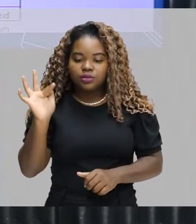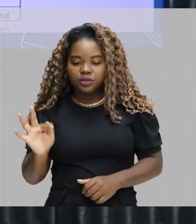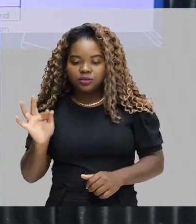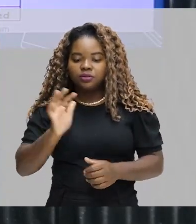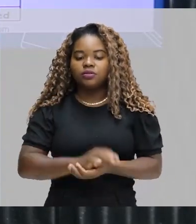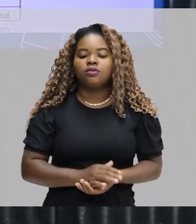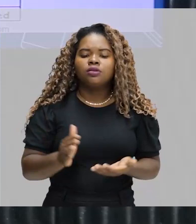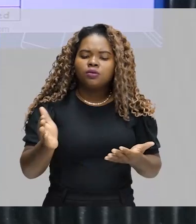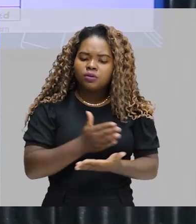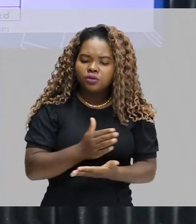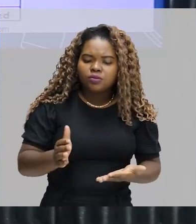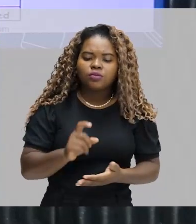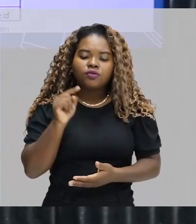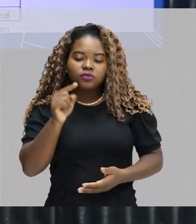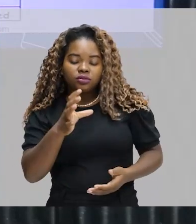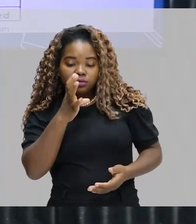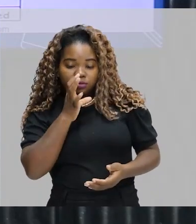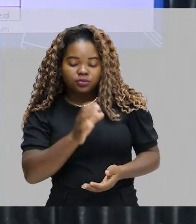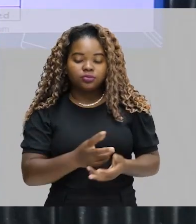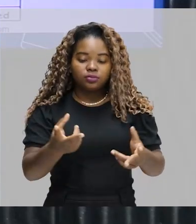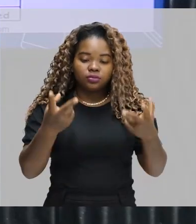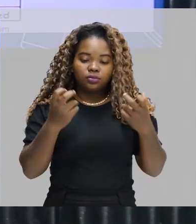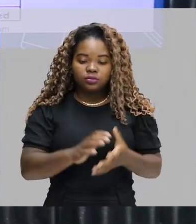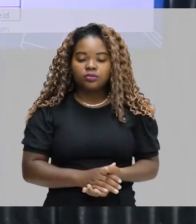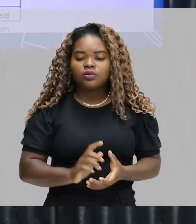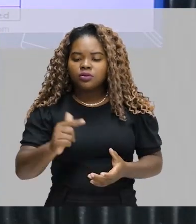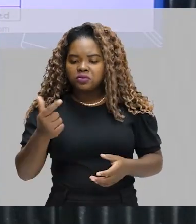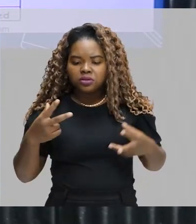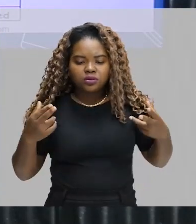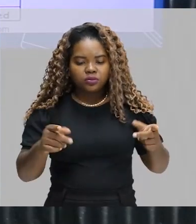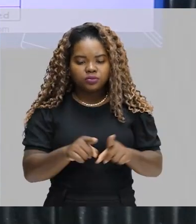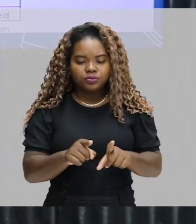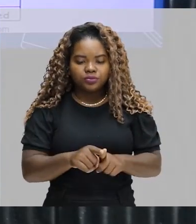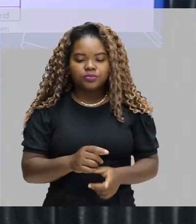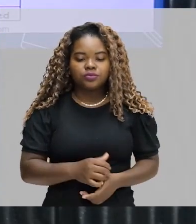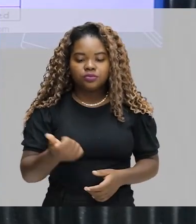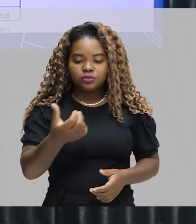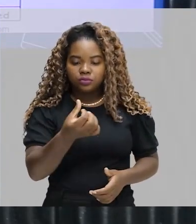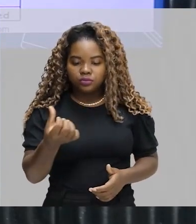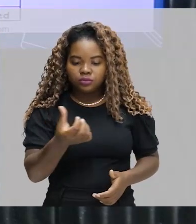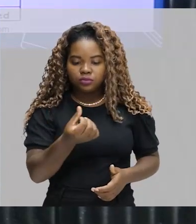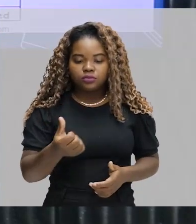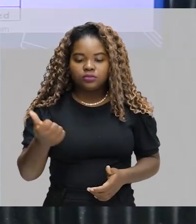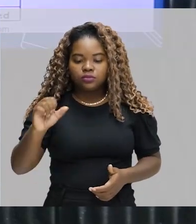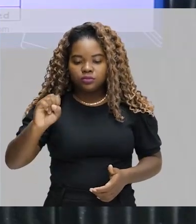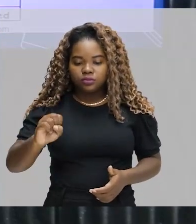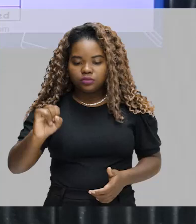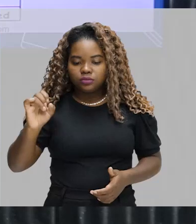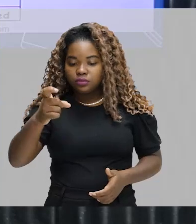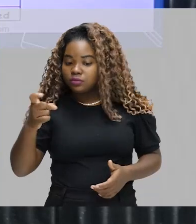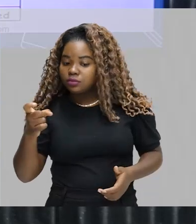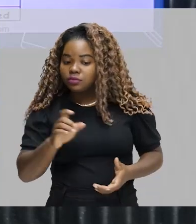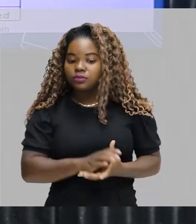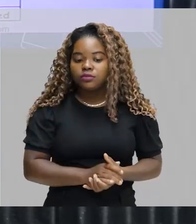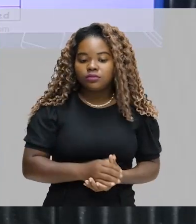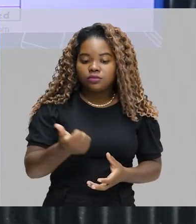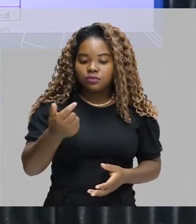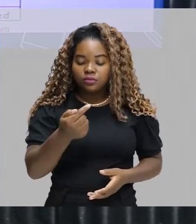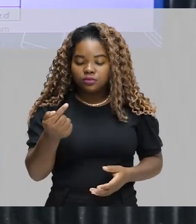vão observar. Em outros casos, é igual, ó. 16, 16,